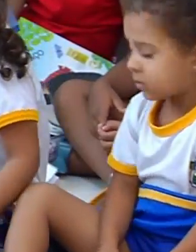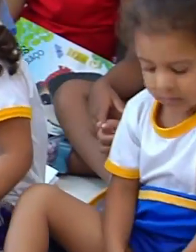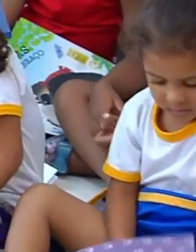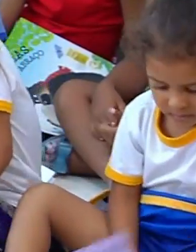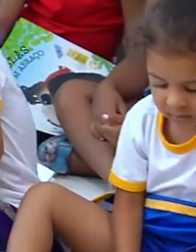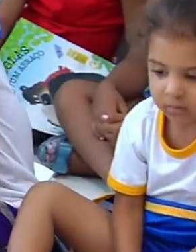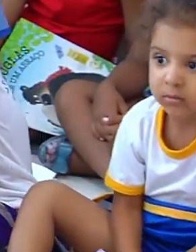Legenda